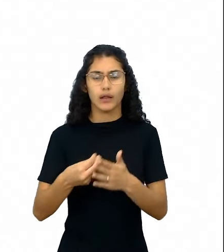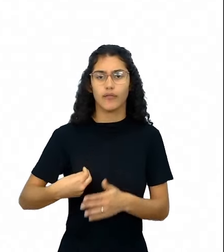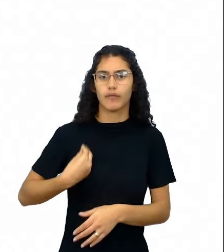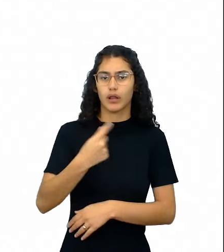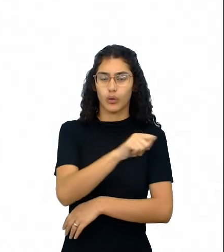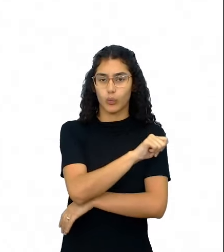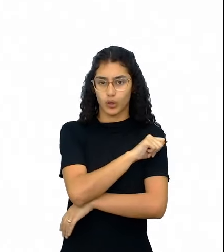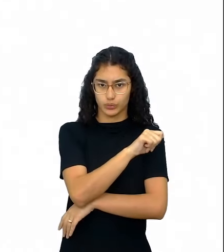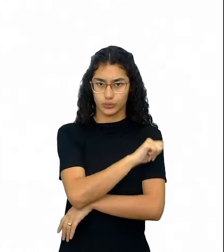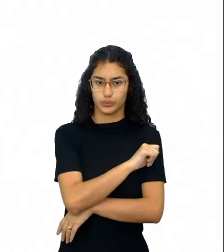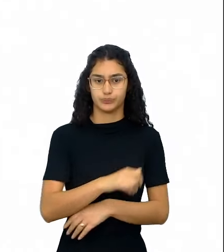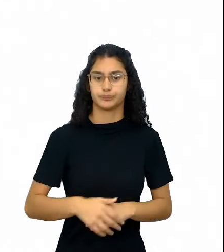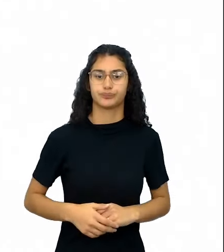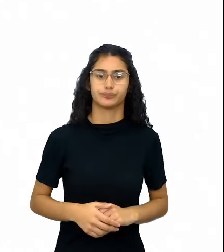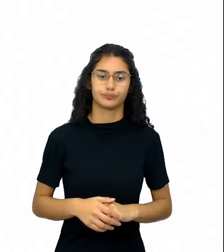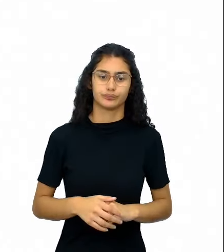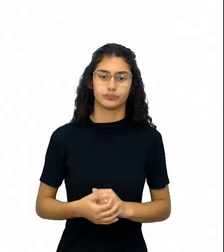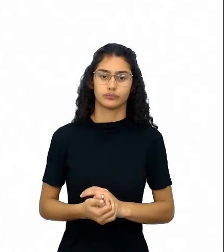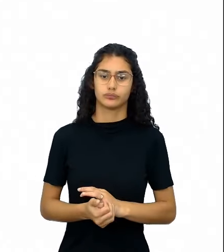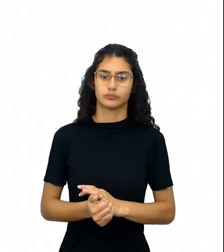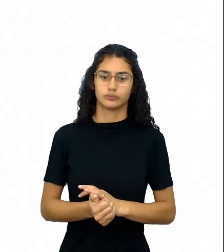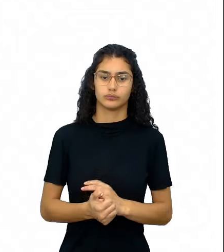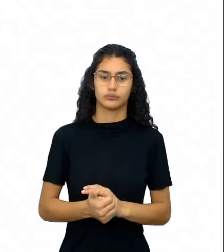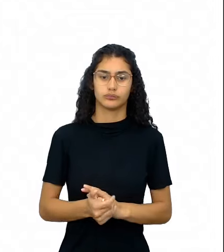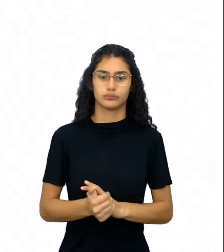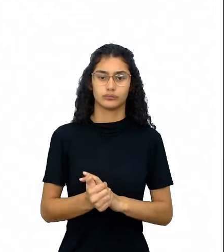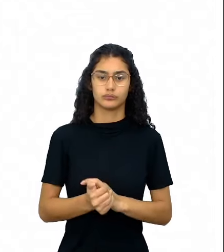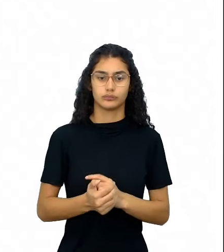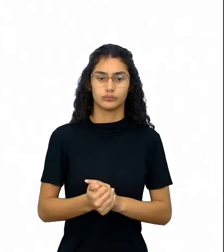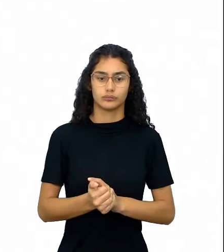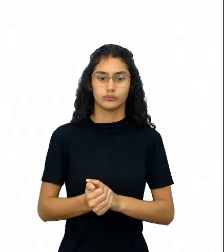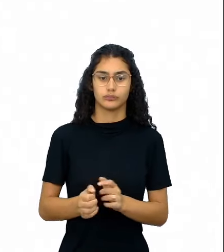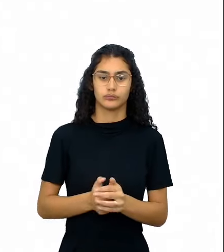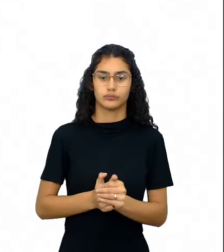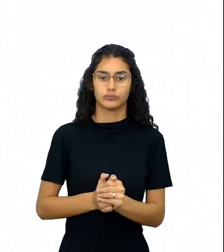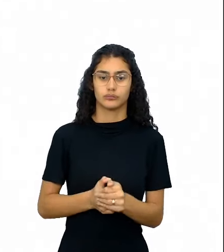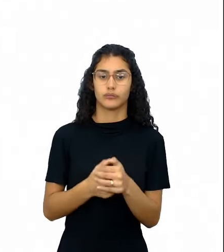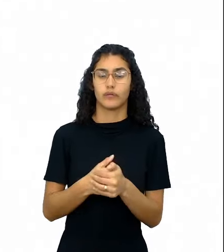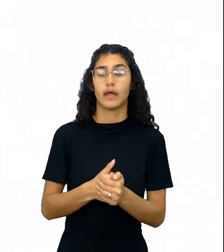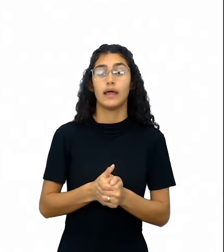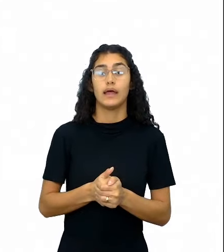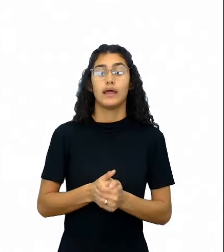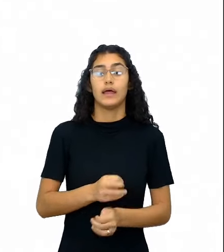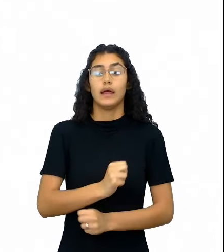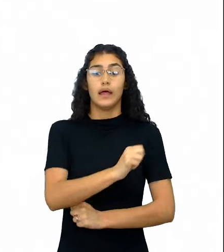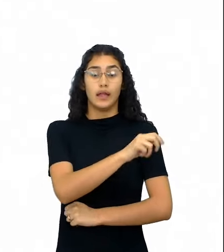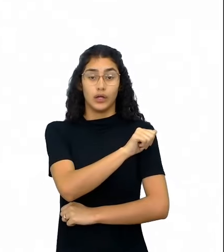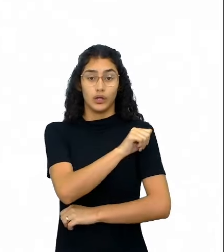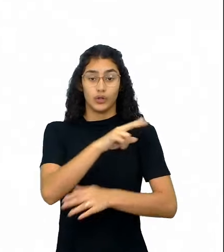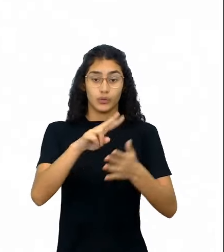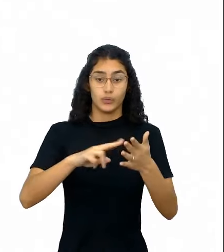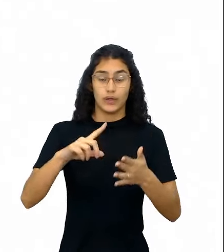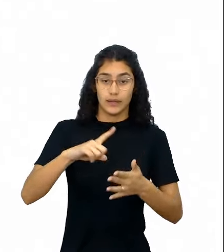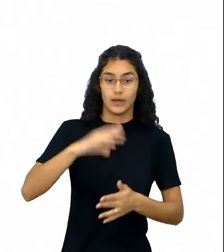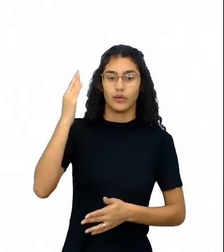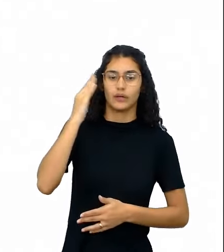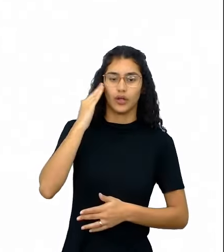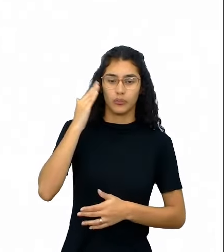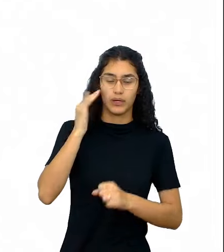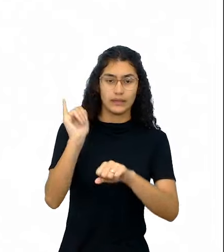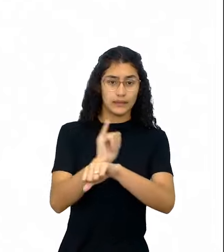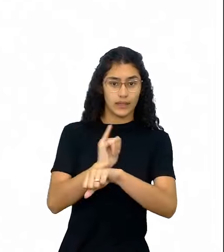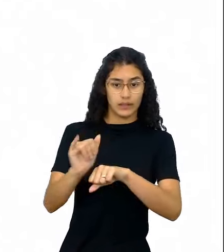aluno? A leitura para a compreensão, estratégia segundo Isabel Soler. Então, nós temos aqui o antes,